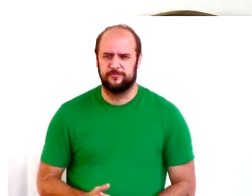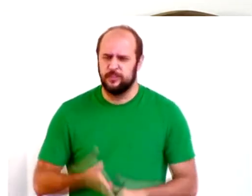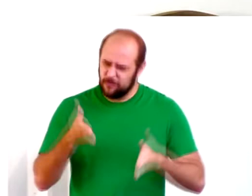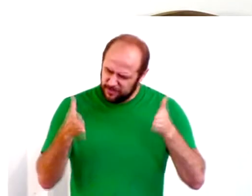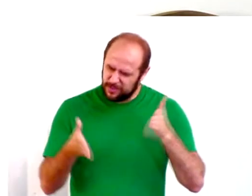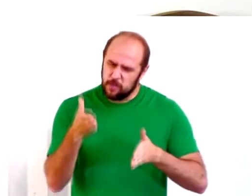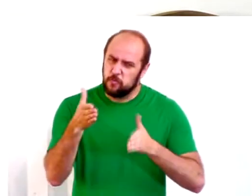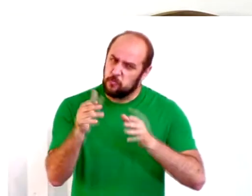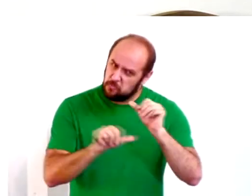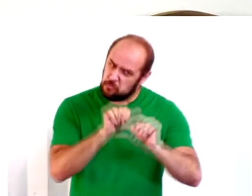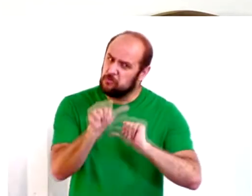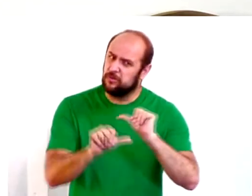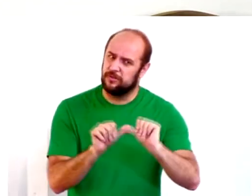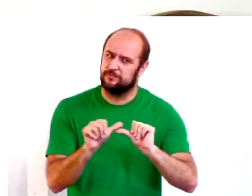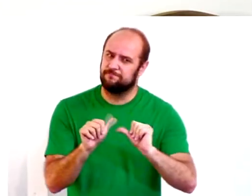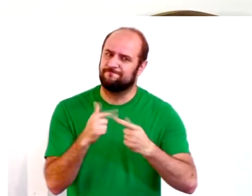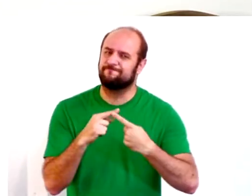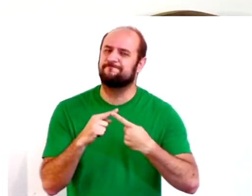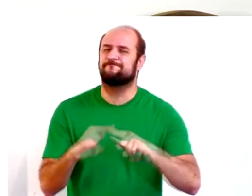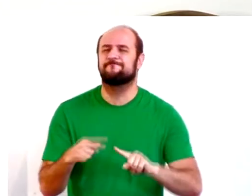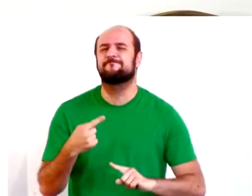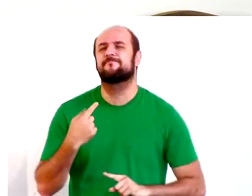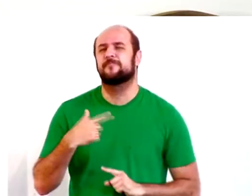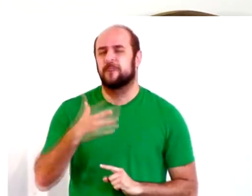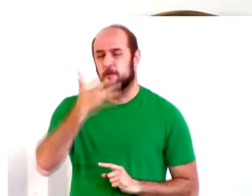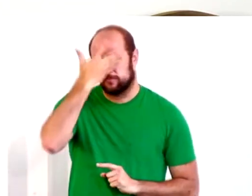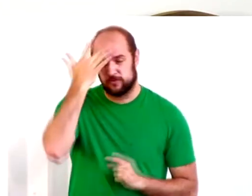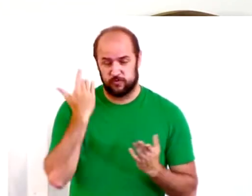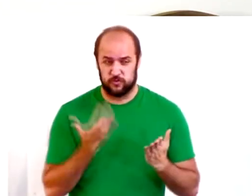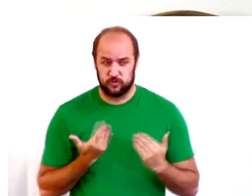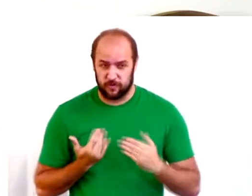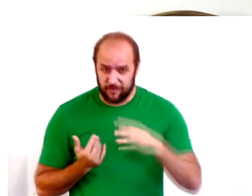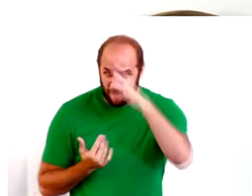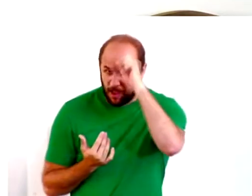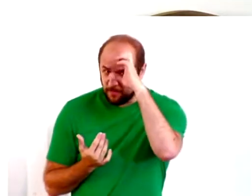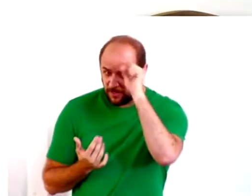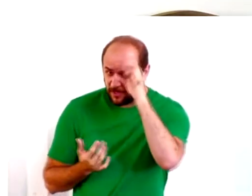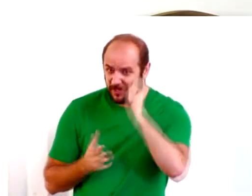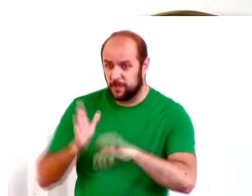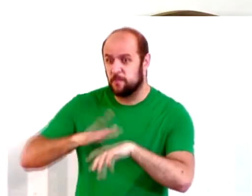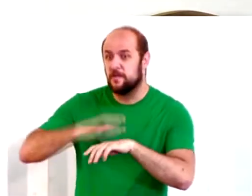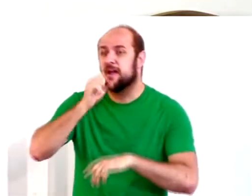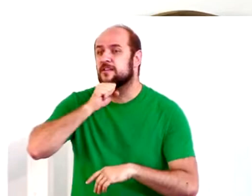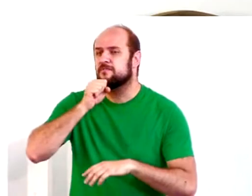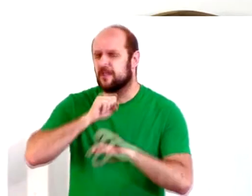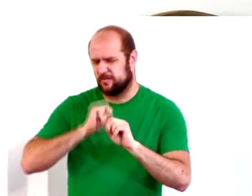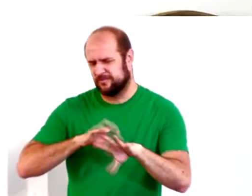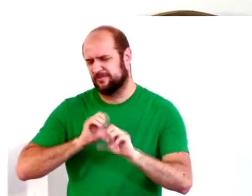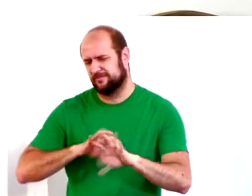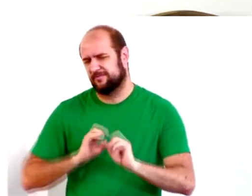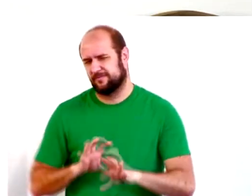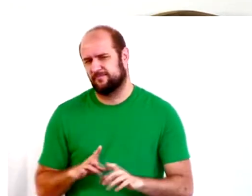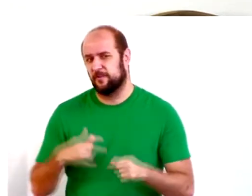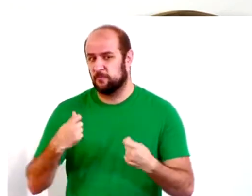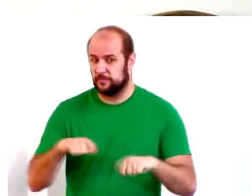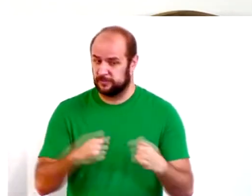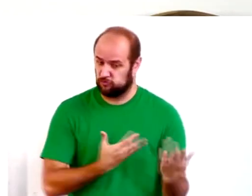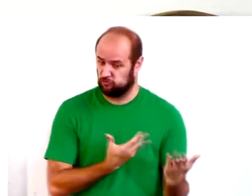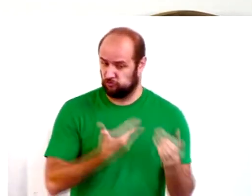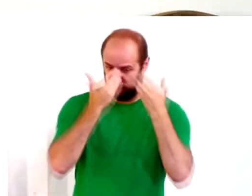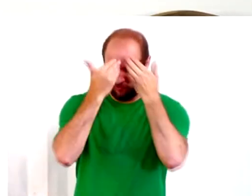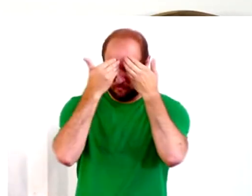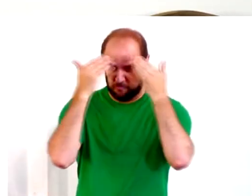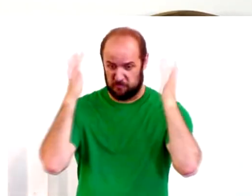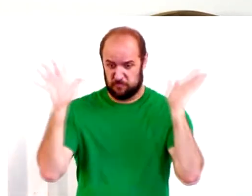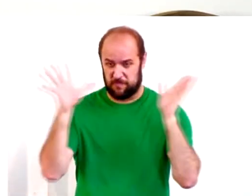os mais novos aprendem muito com os mais velhos, se tiverem um bom ouvido, se tiverem a mente disposta a aprender. Uma outra coisa